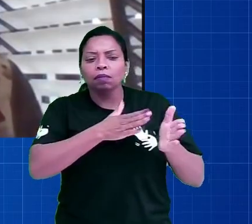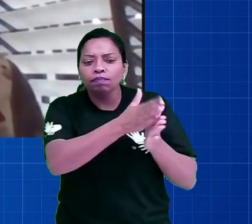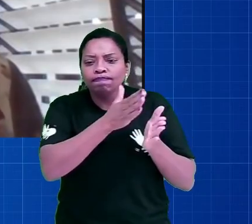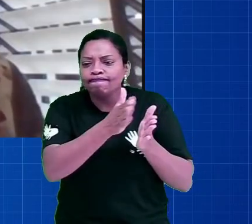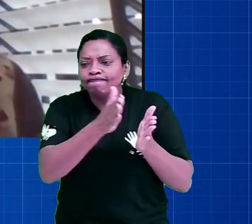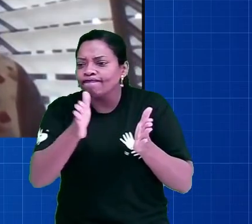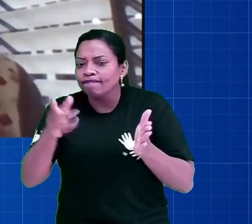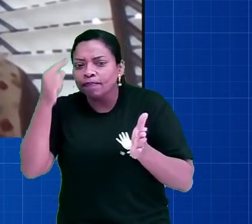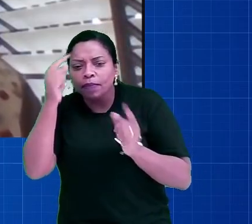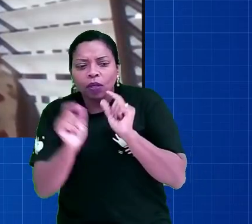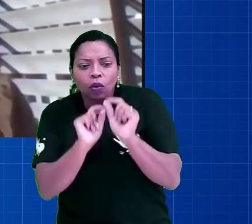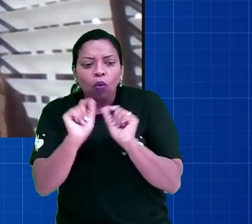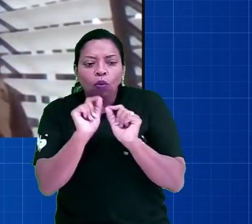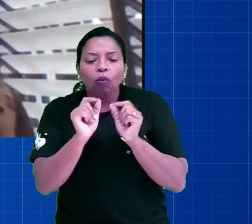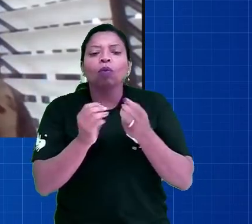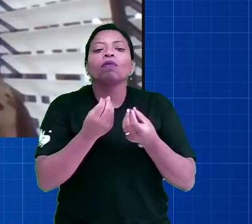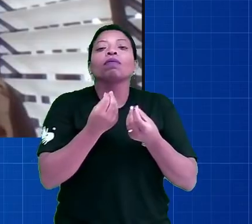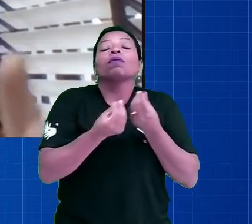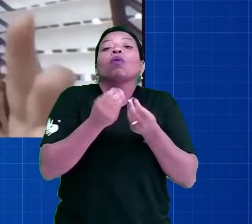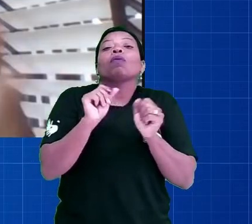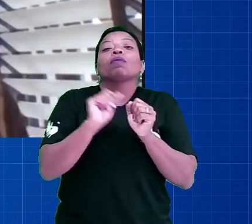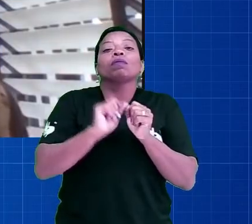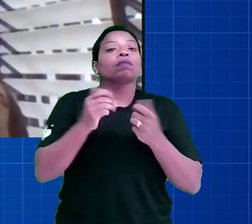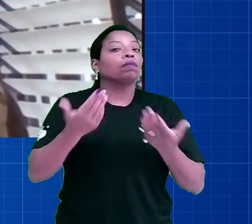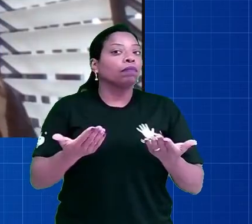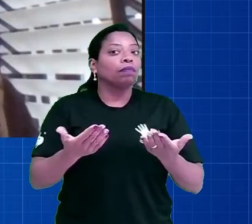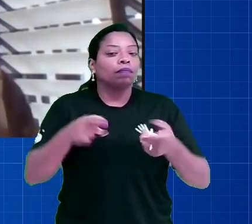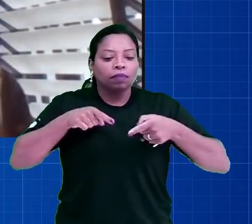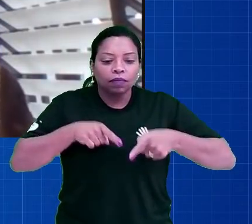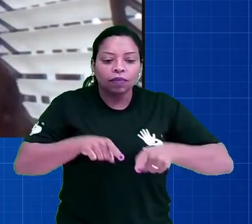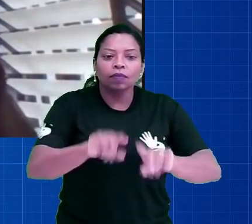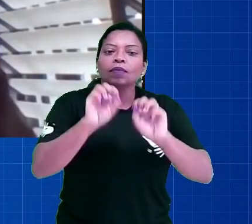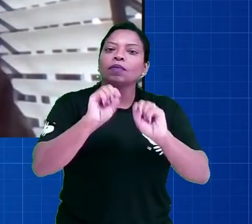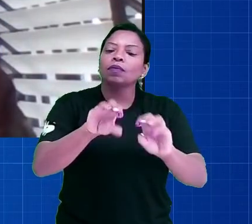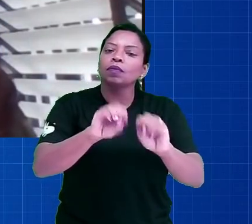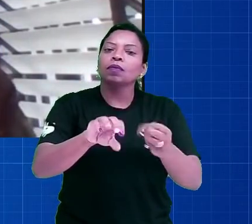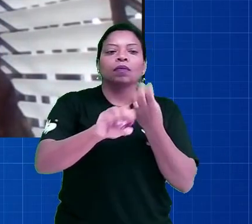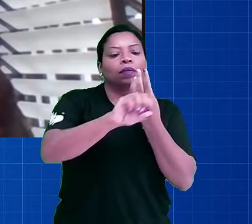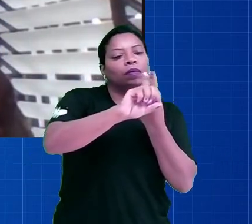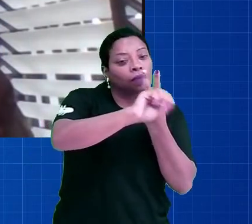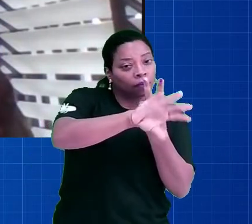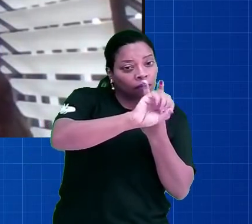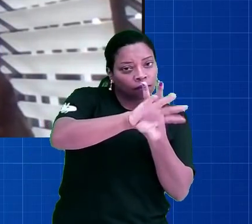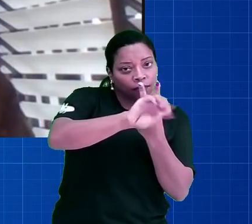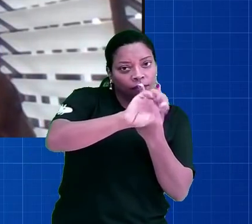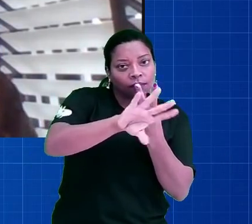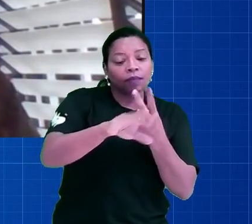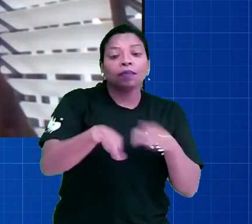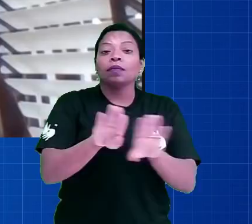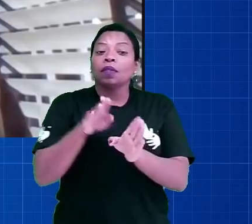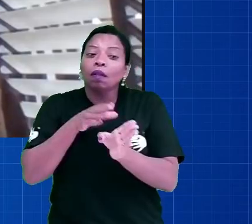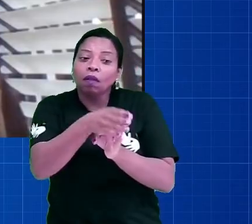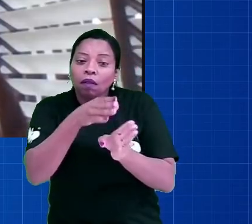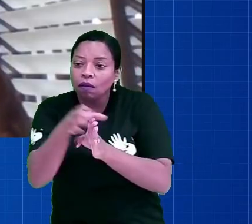perspectiva, realmente, eu defendo que o coensino, a bidocência, a consultoria